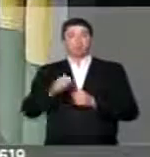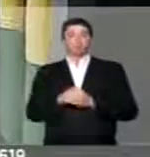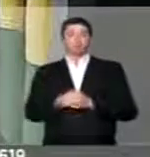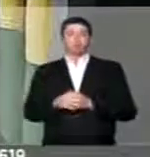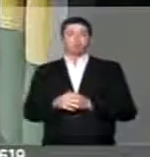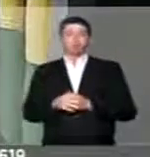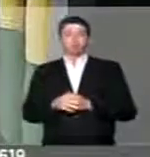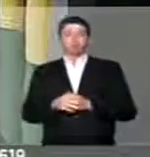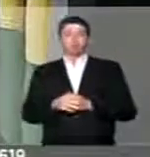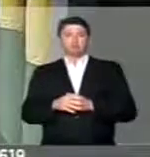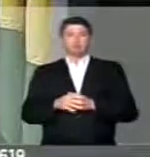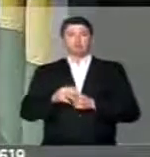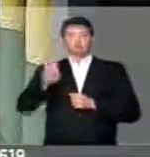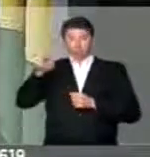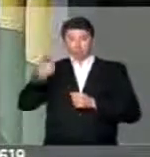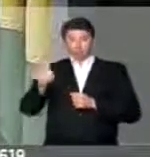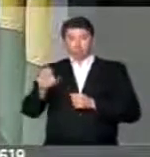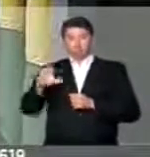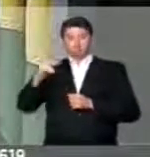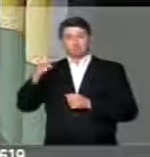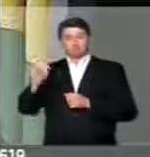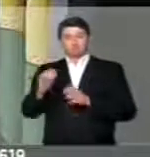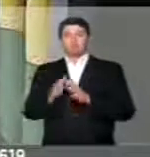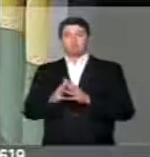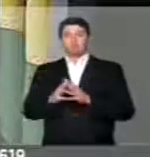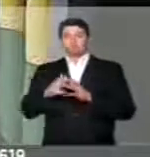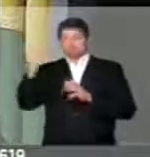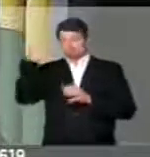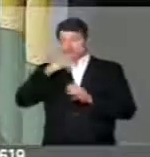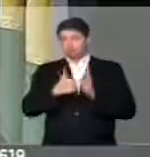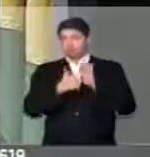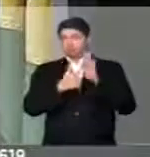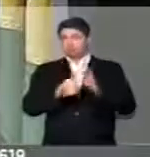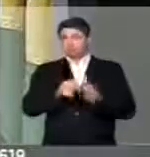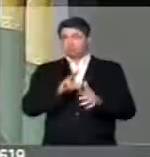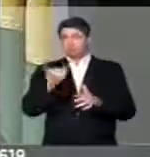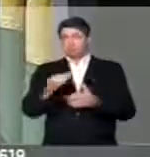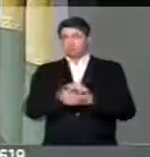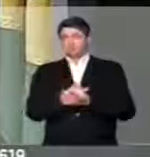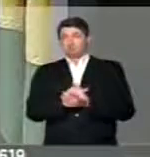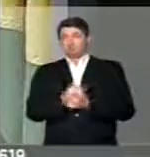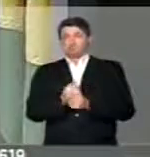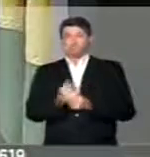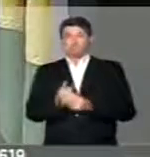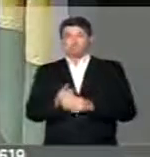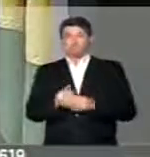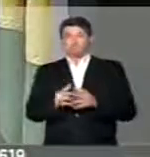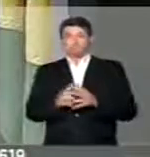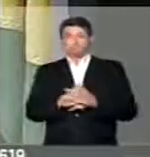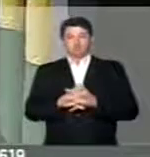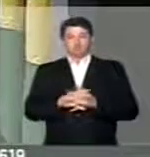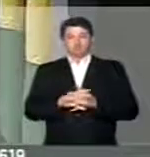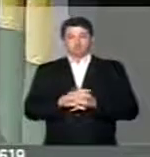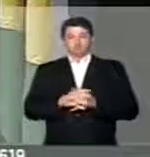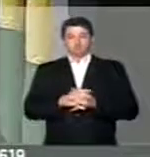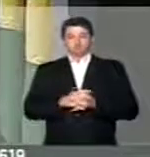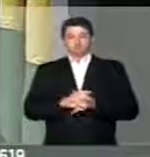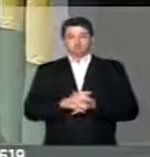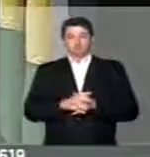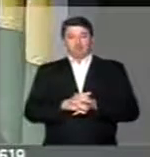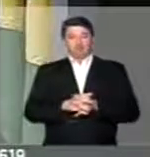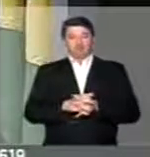A CPI da ONU vai revelar o outro lado podre do Partido